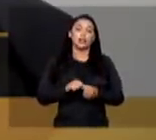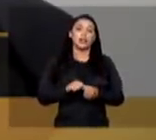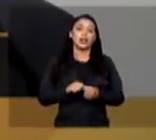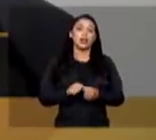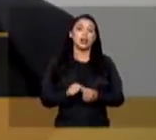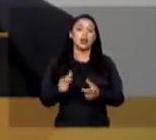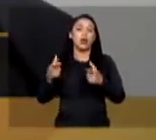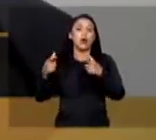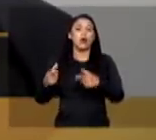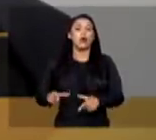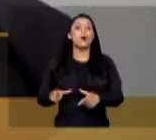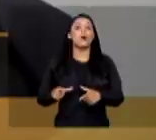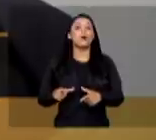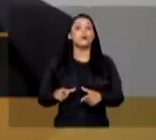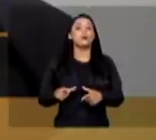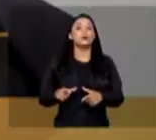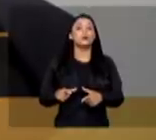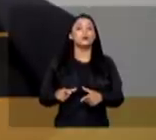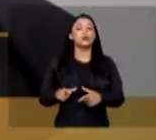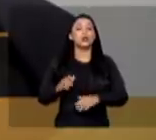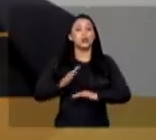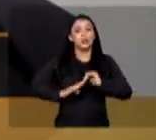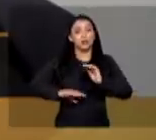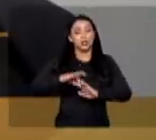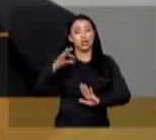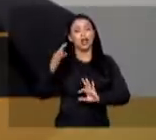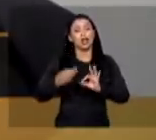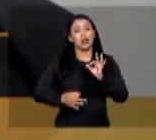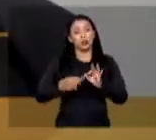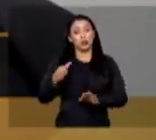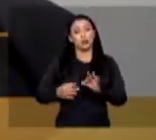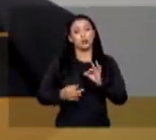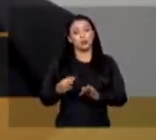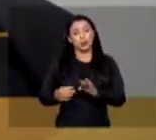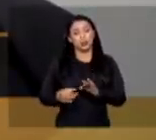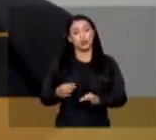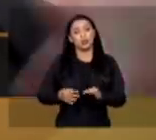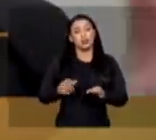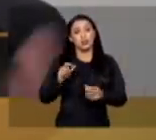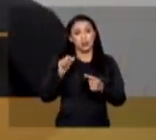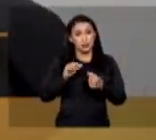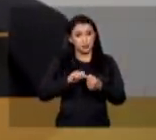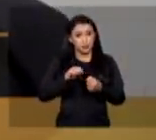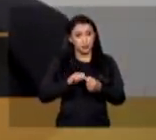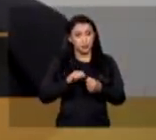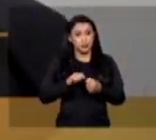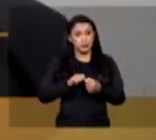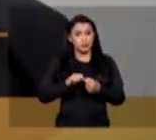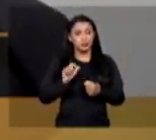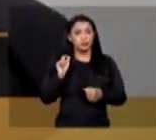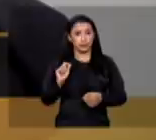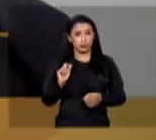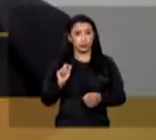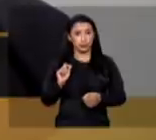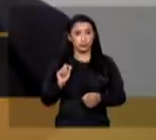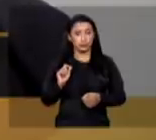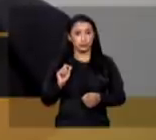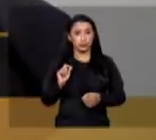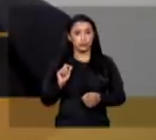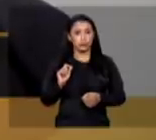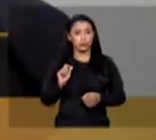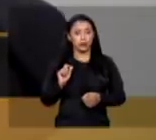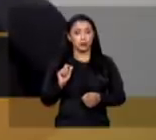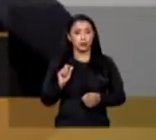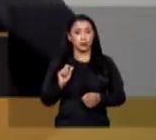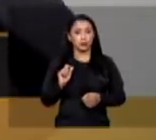destinação que o agente confira ou pretenda conferir ao valor ilícito aferido, que constitui, assim, mera fase de